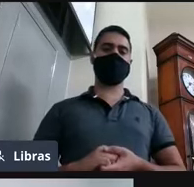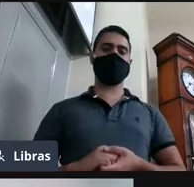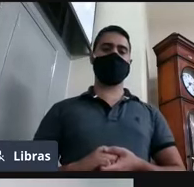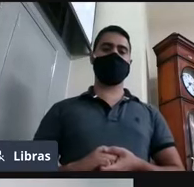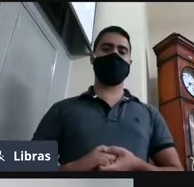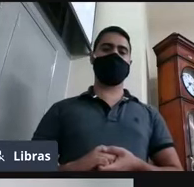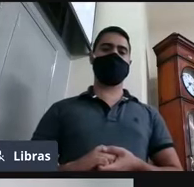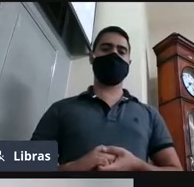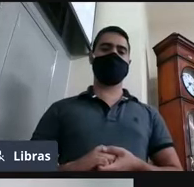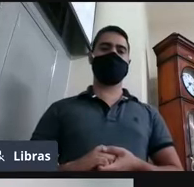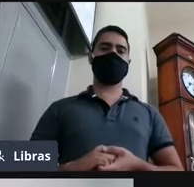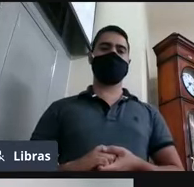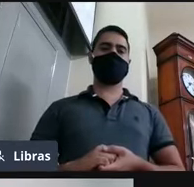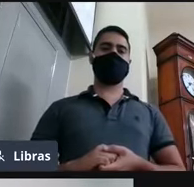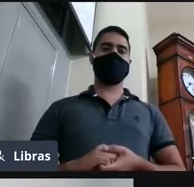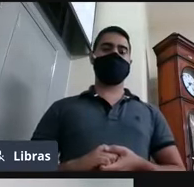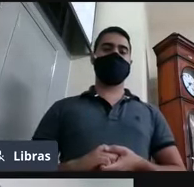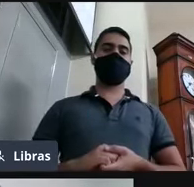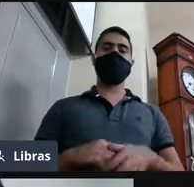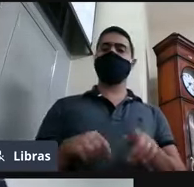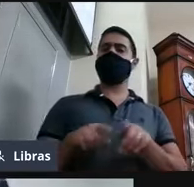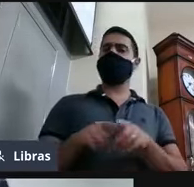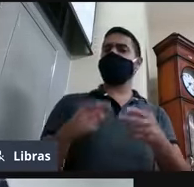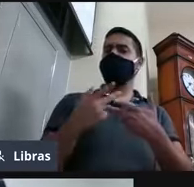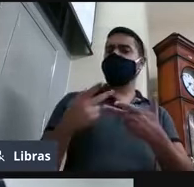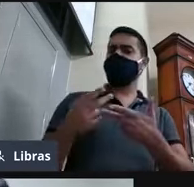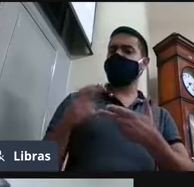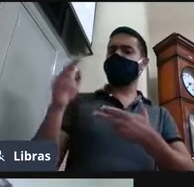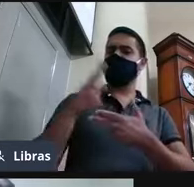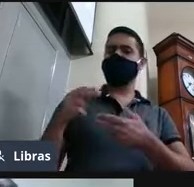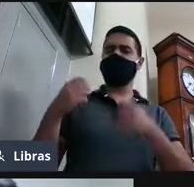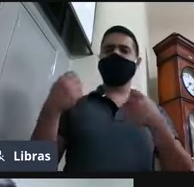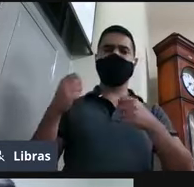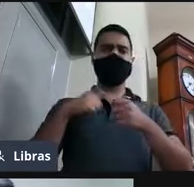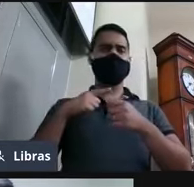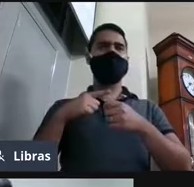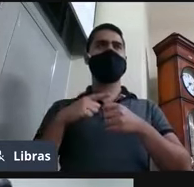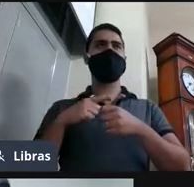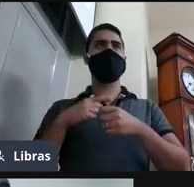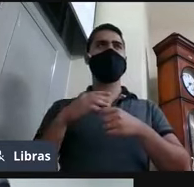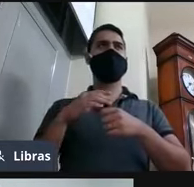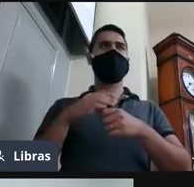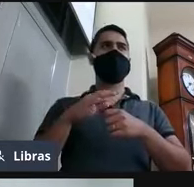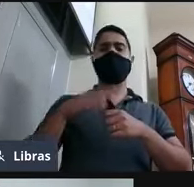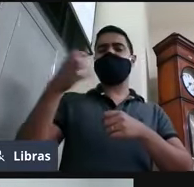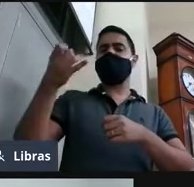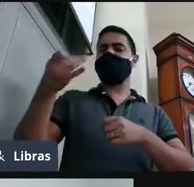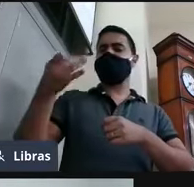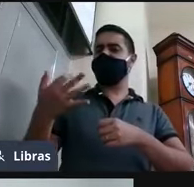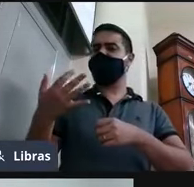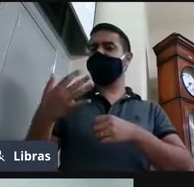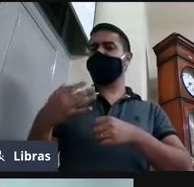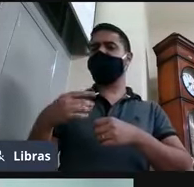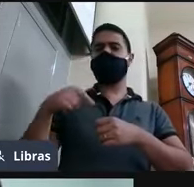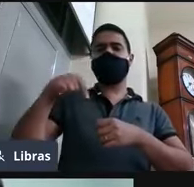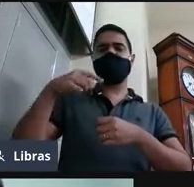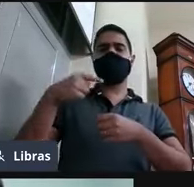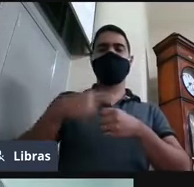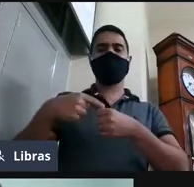esses gastos, né, sejam mais visualizados e determinantes para o nosso município de